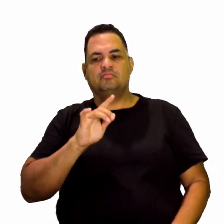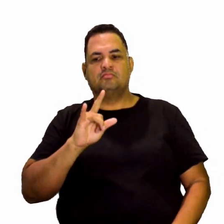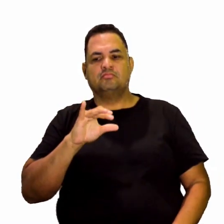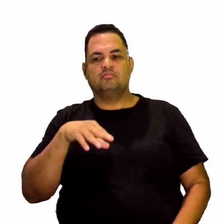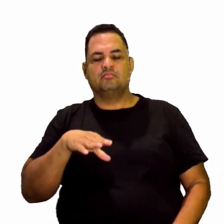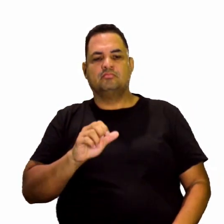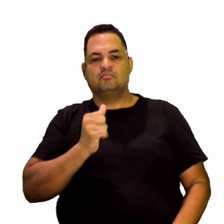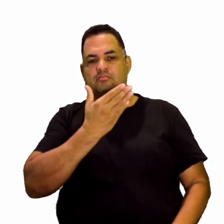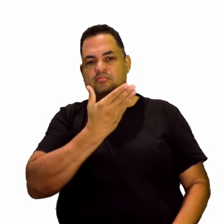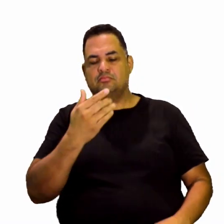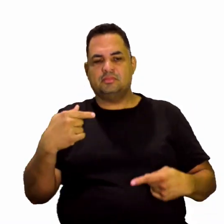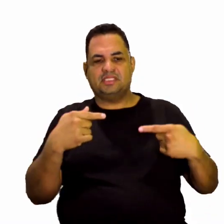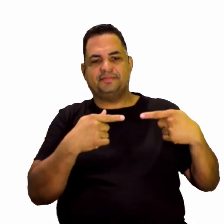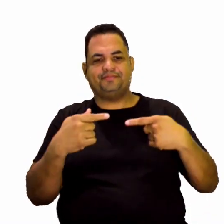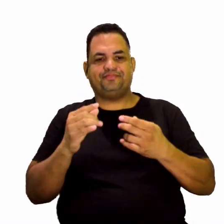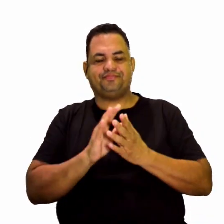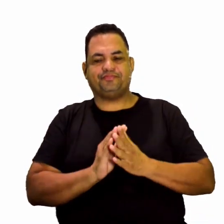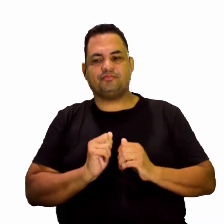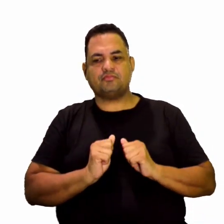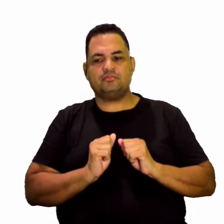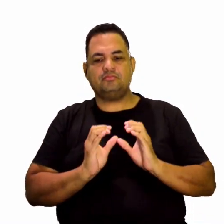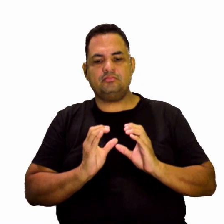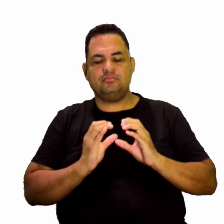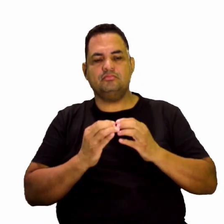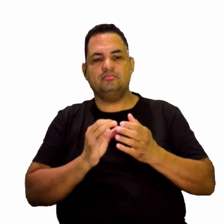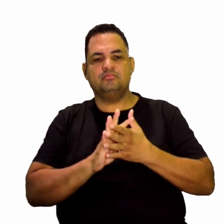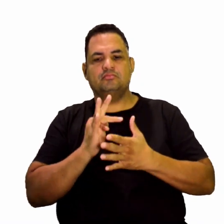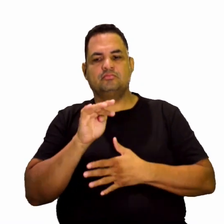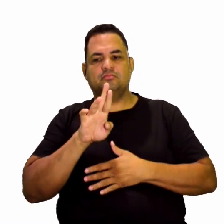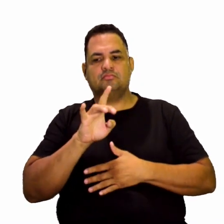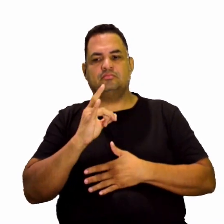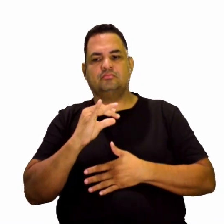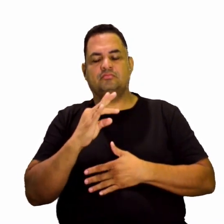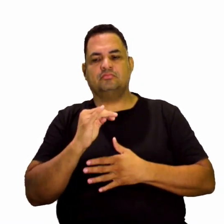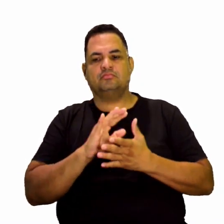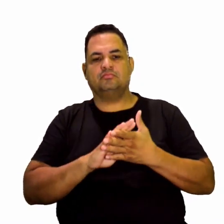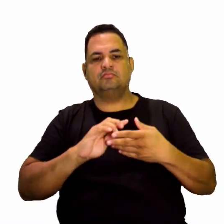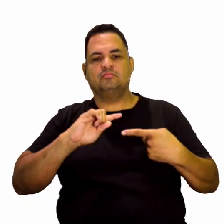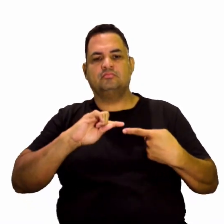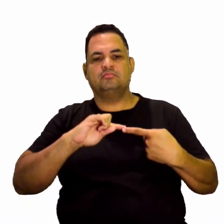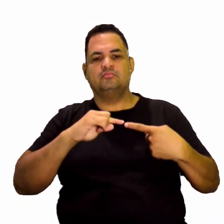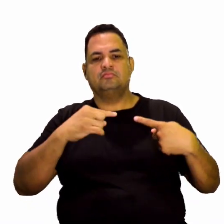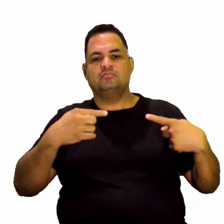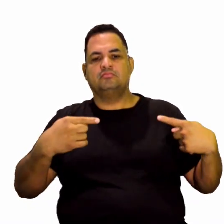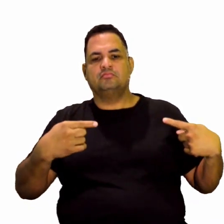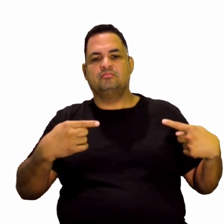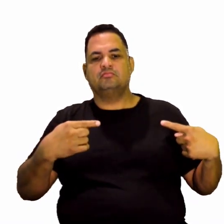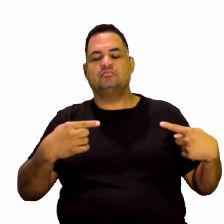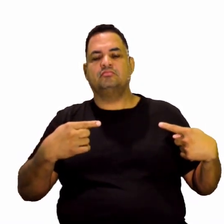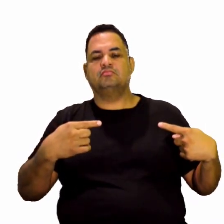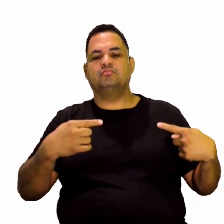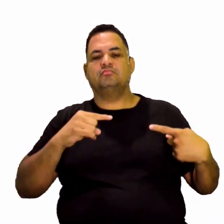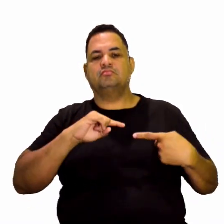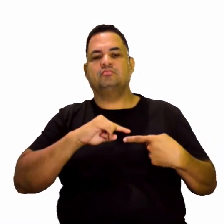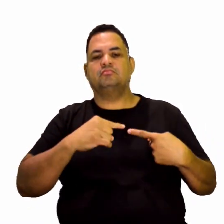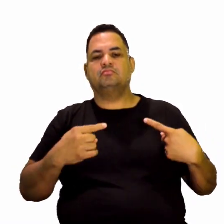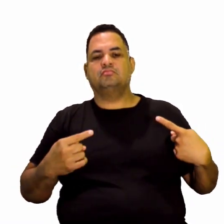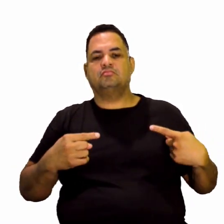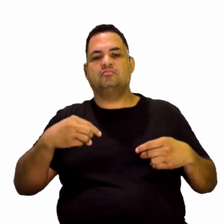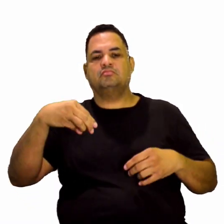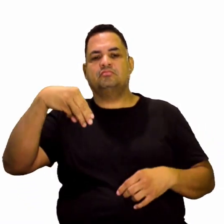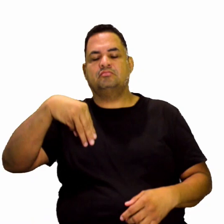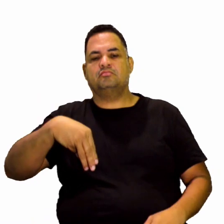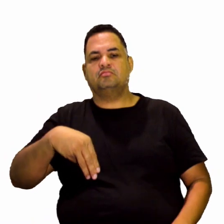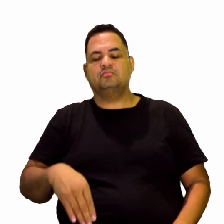Transcriptona está relacionado ao conjunto dos transcritos, ou seja, o RNA mensageiro, tá?